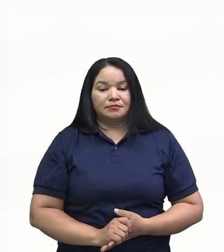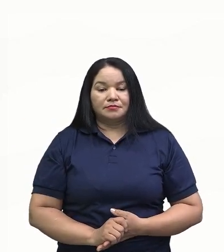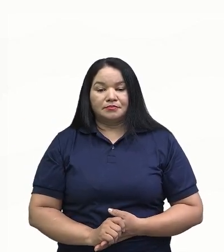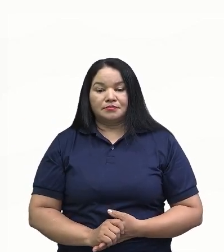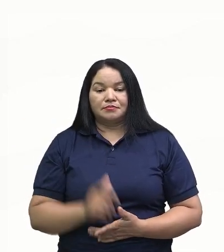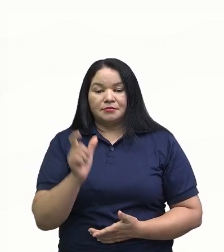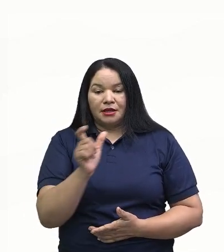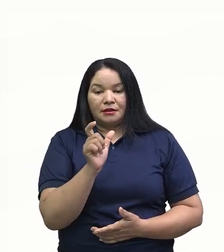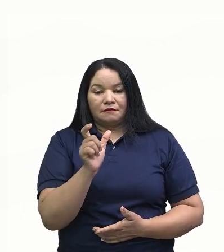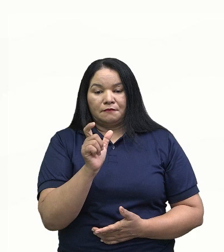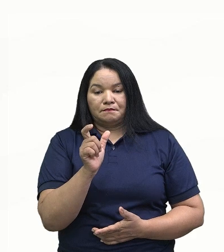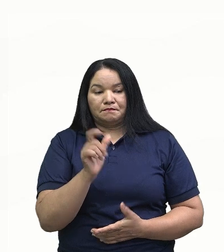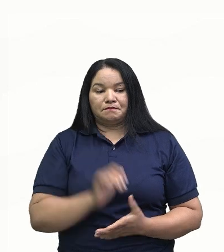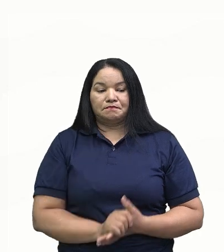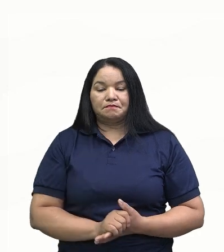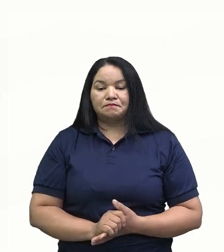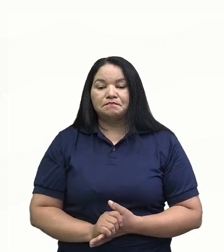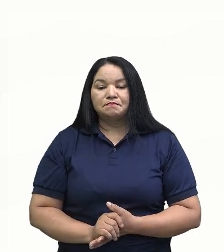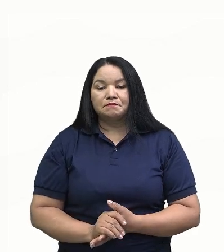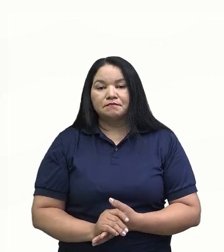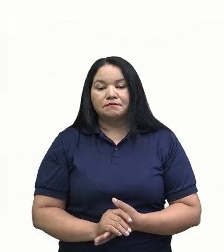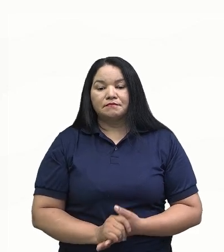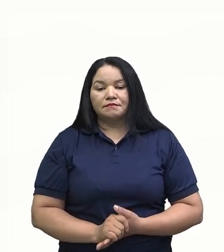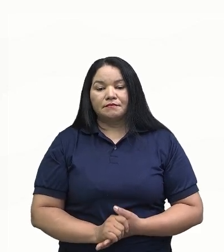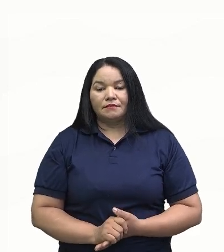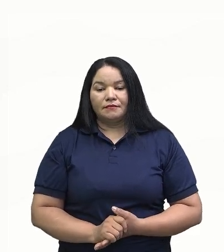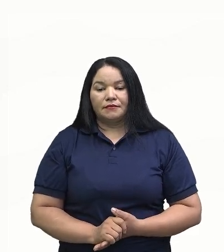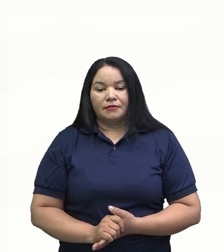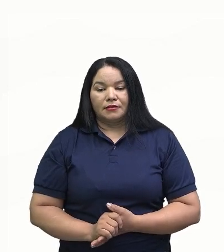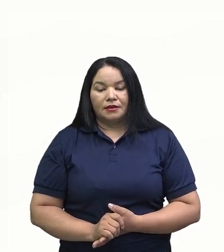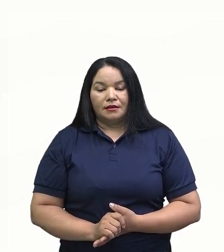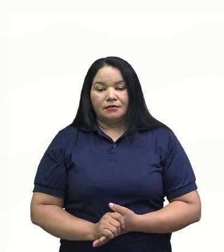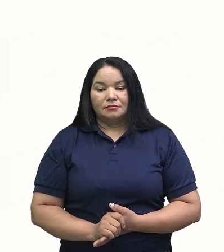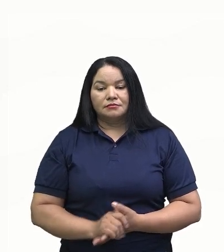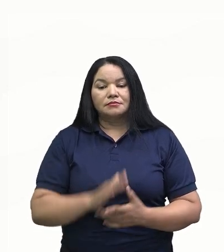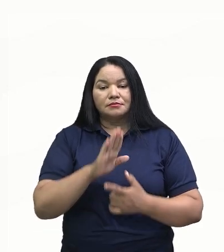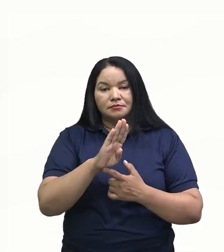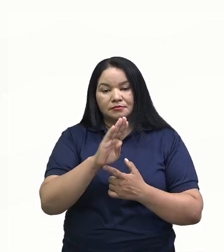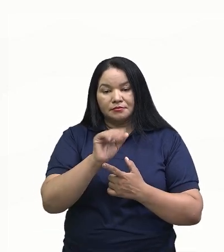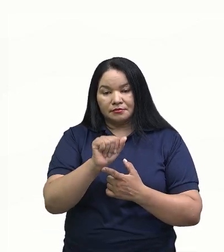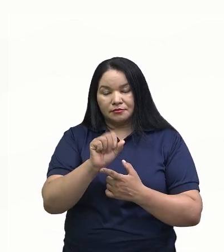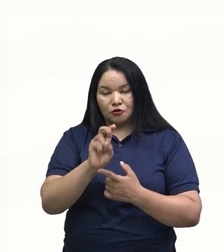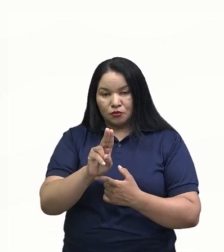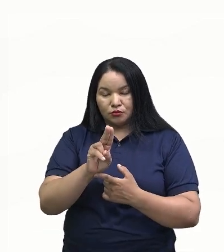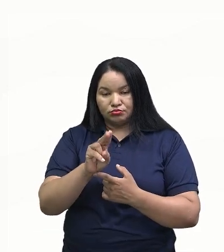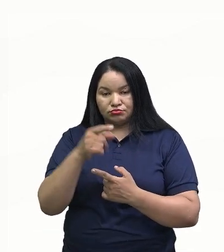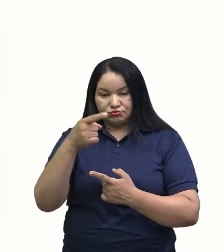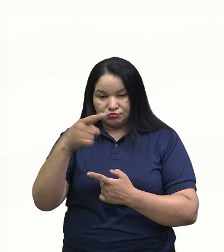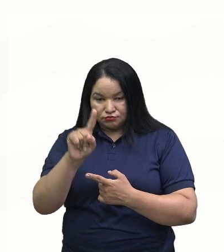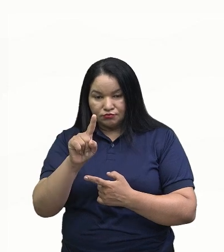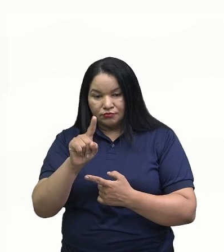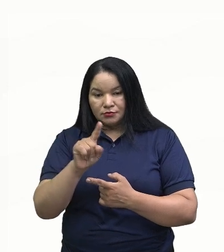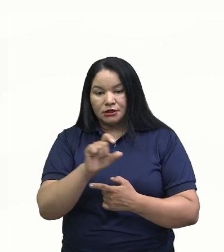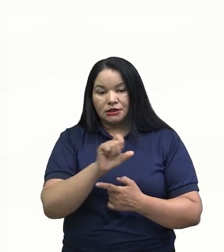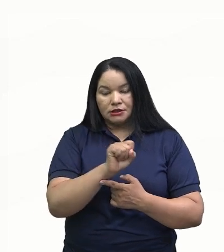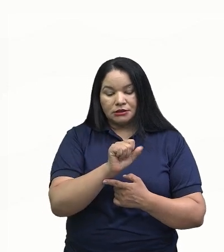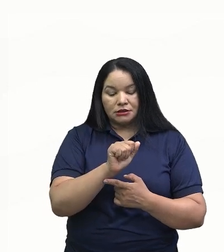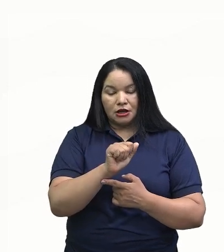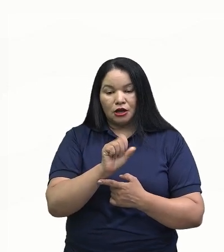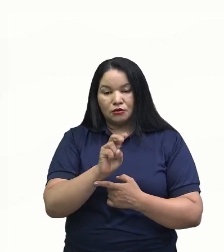palavra baú, por exemplo, e saúde. Ó, baú, acento tônico no